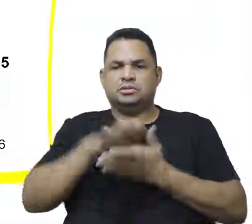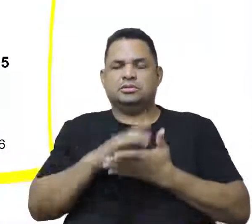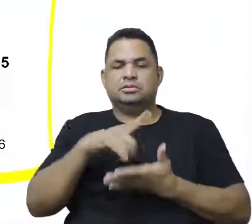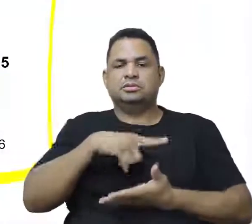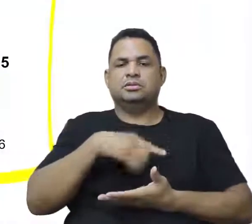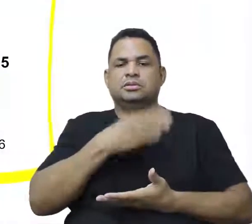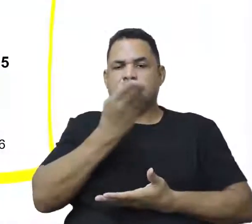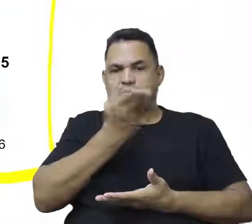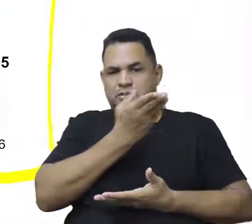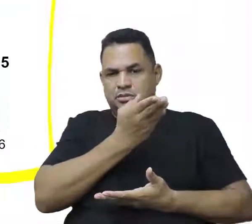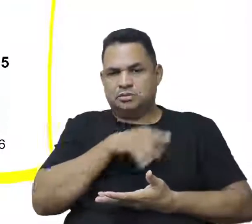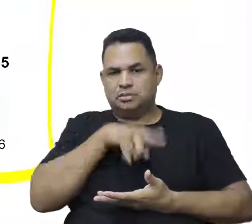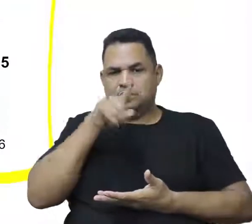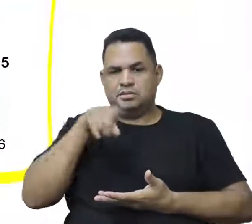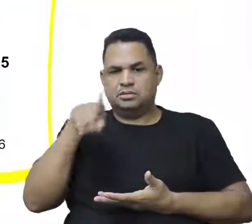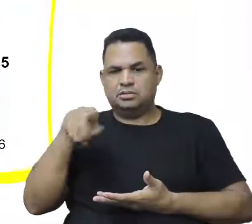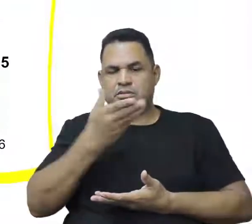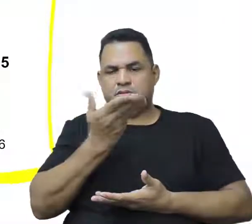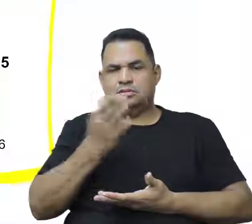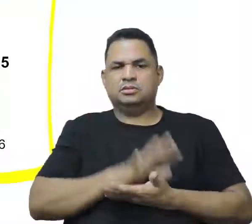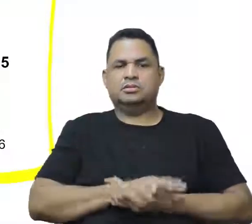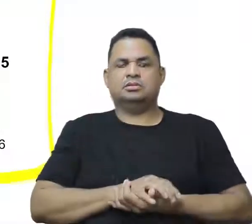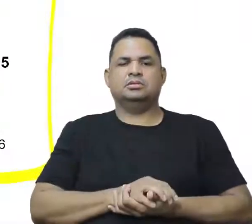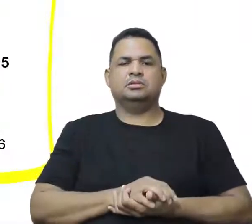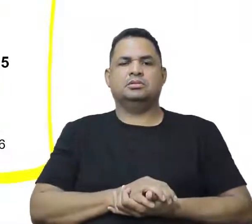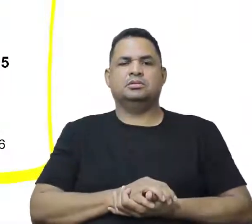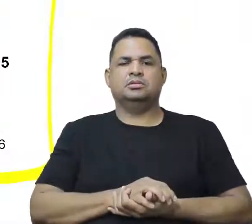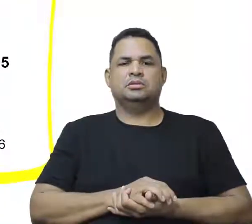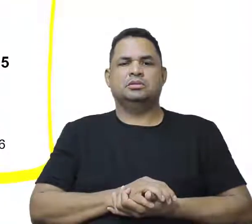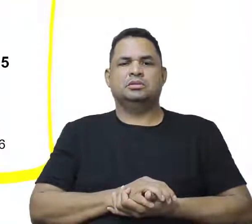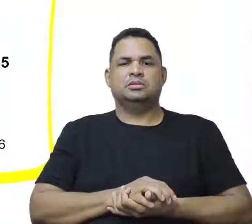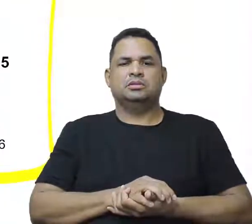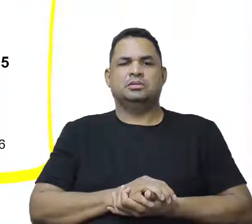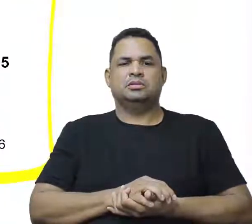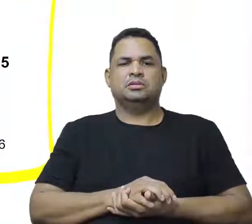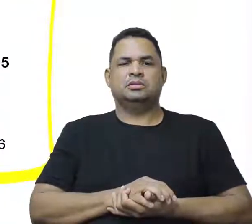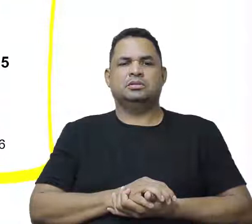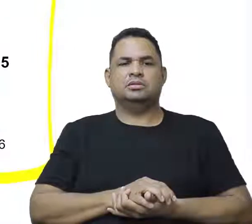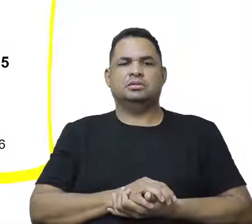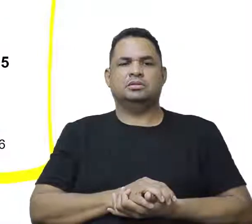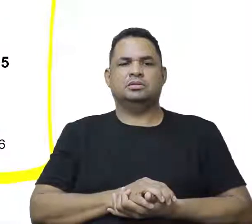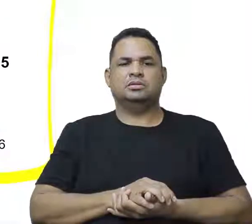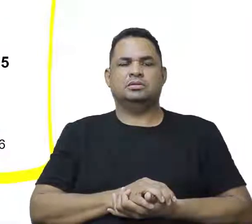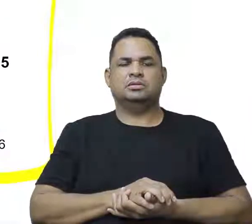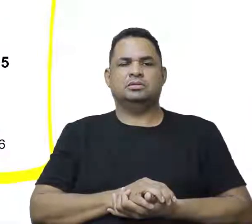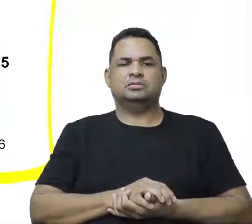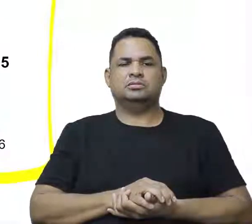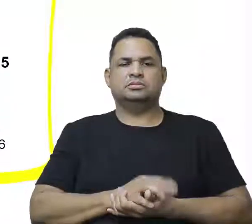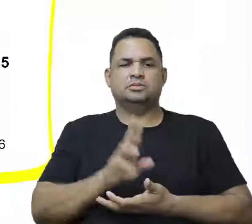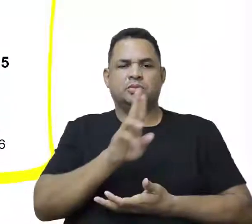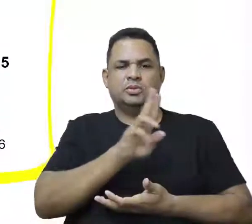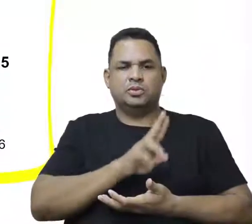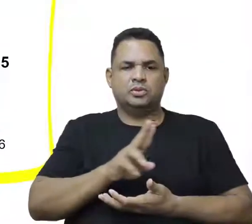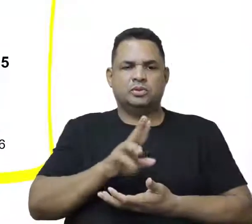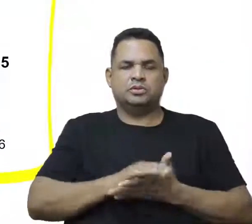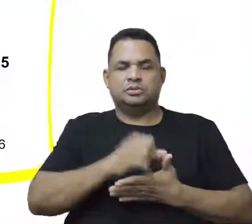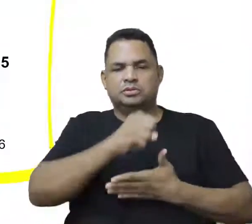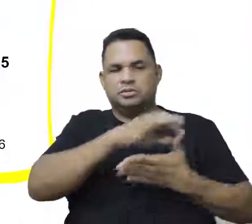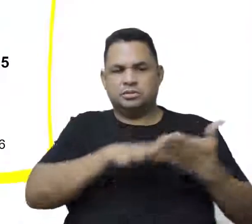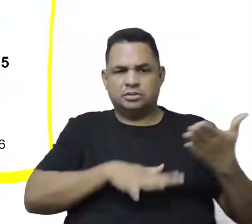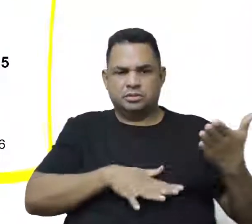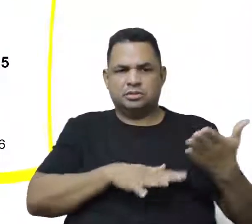um gráfico. Esse gráfico é produção nossa. Então, nós temos aqui quantidade de aplicação, quantidade